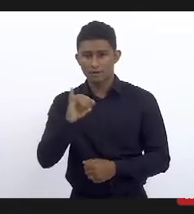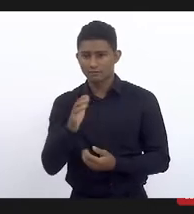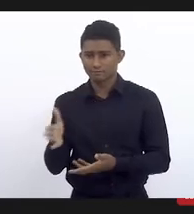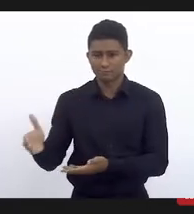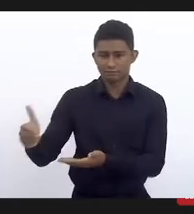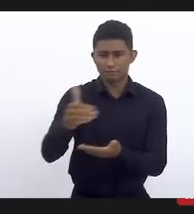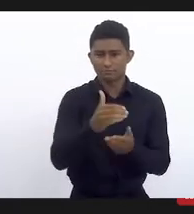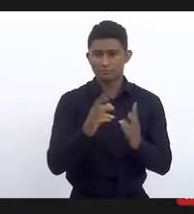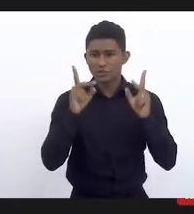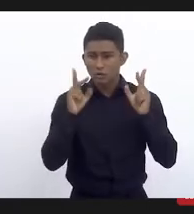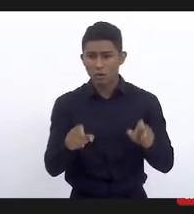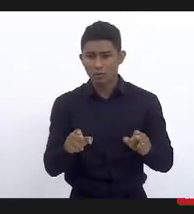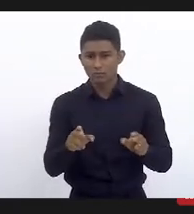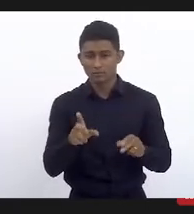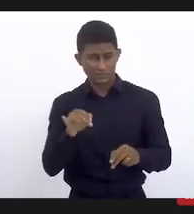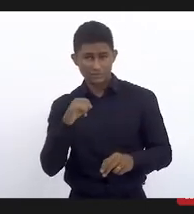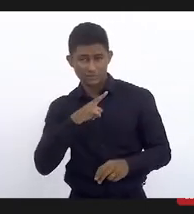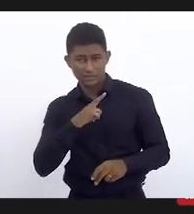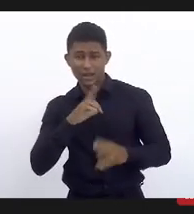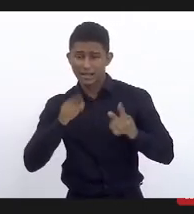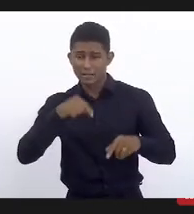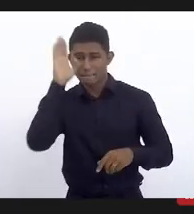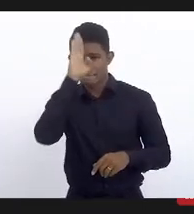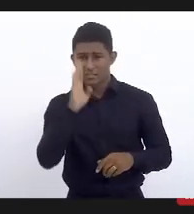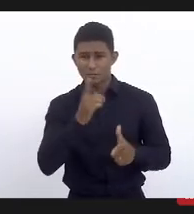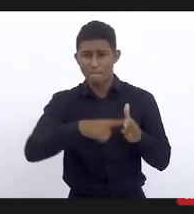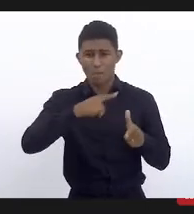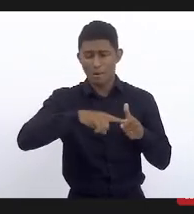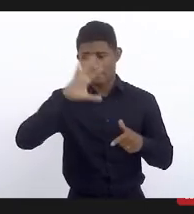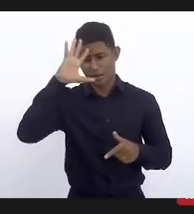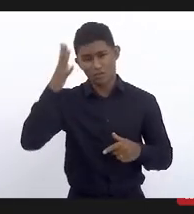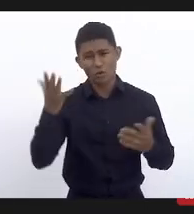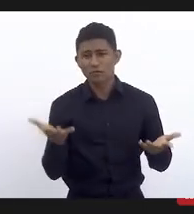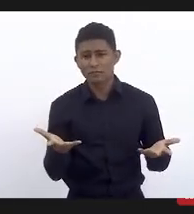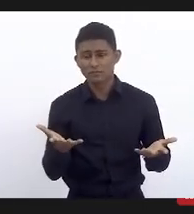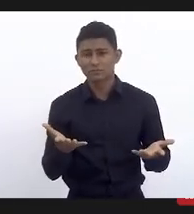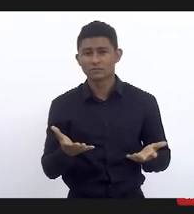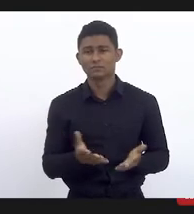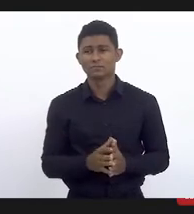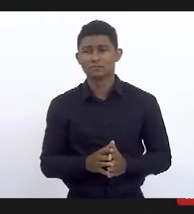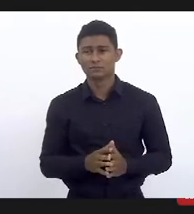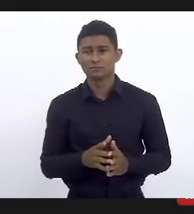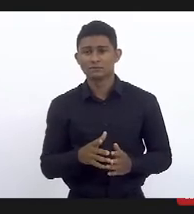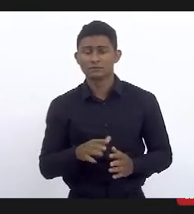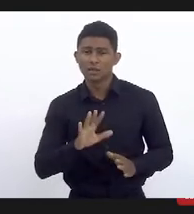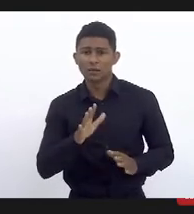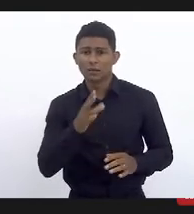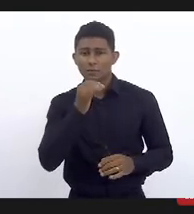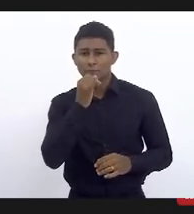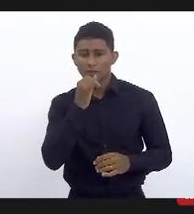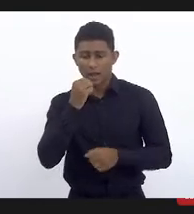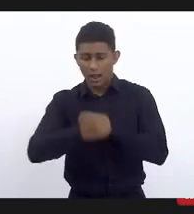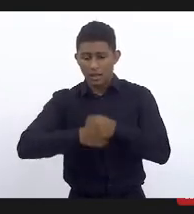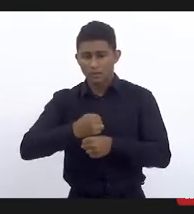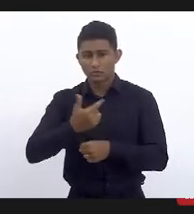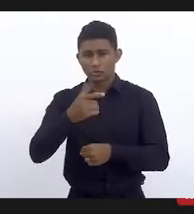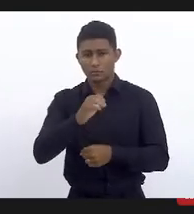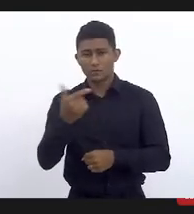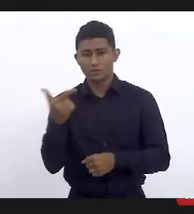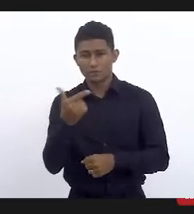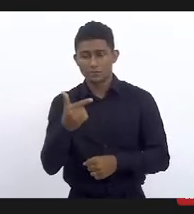senão está tudo resolvido no Brasil. Você não vai ter a arrecadação crescendo a 13%, 14% em 2022.